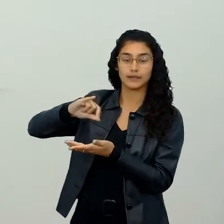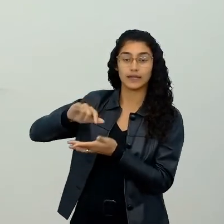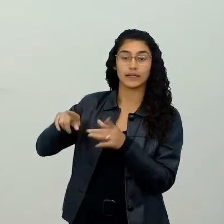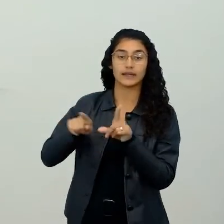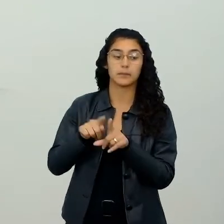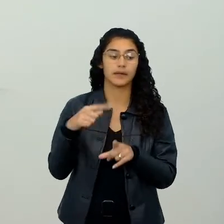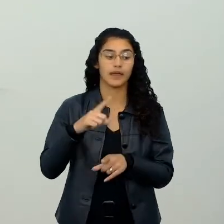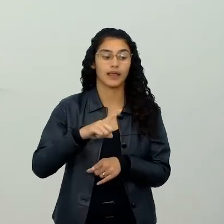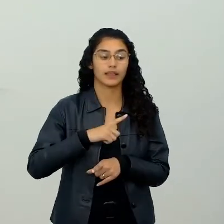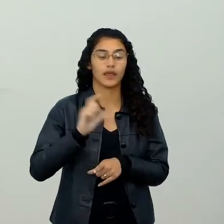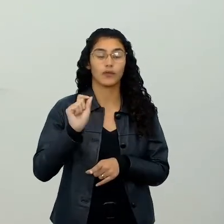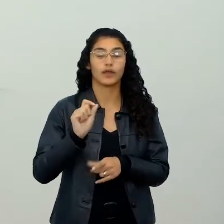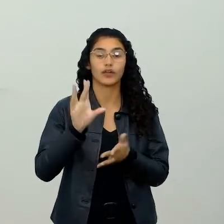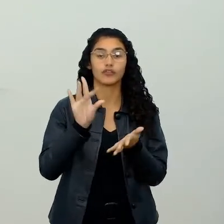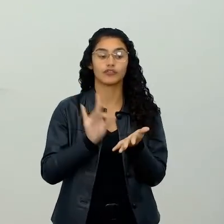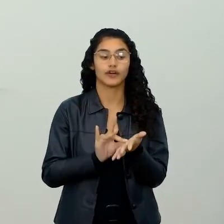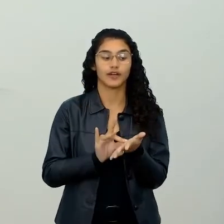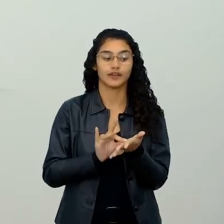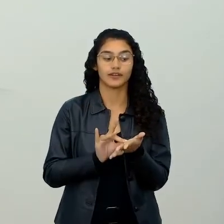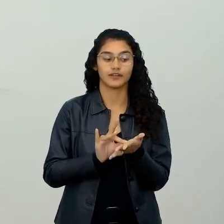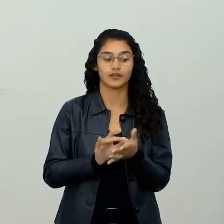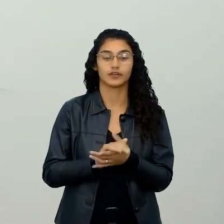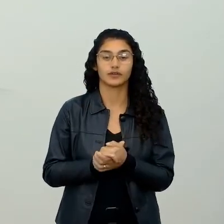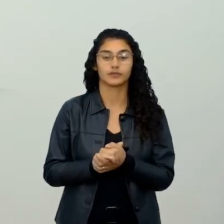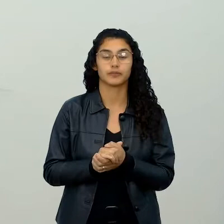nós temos o que exatamente?